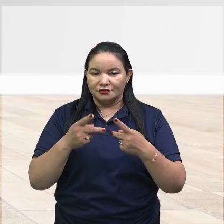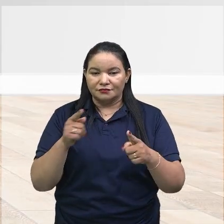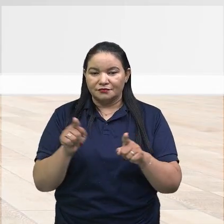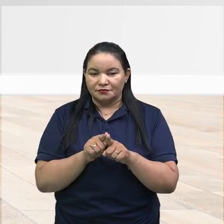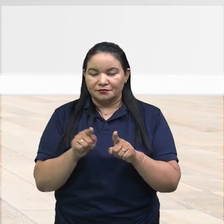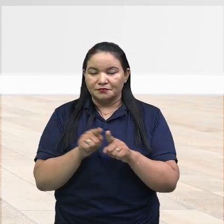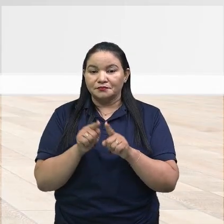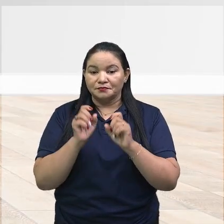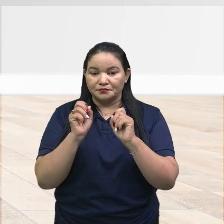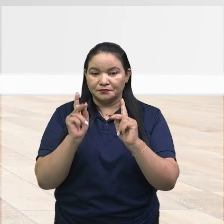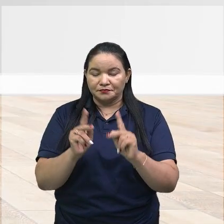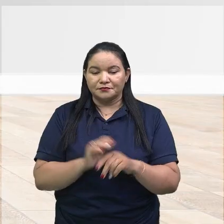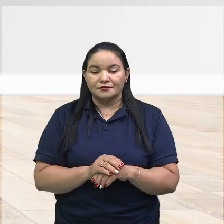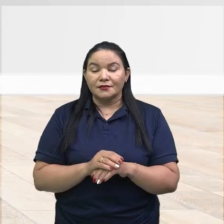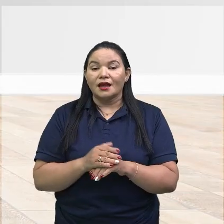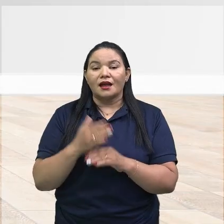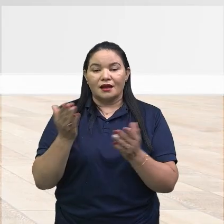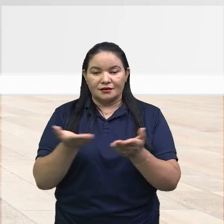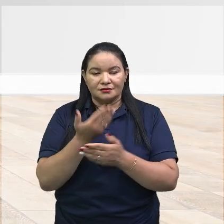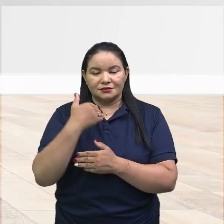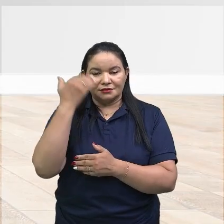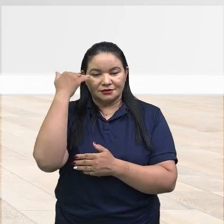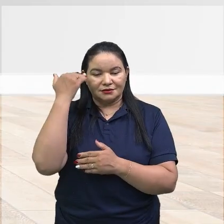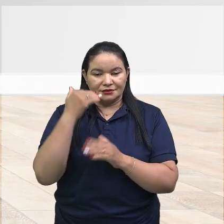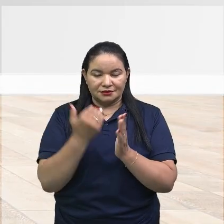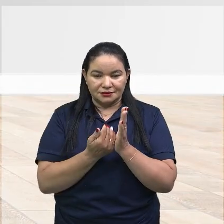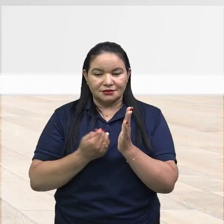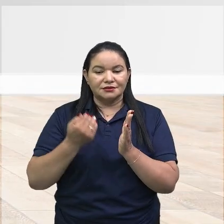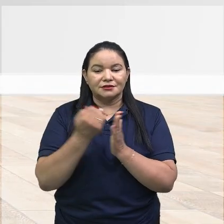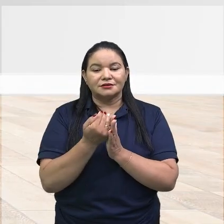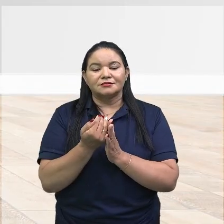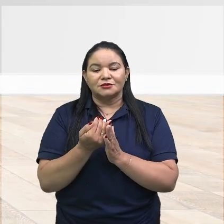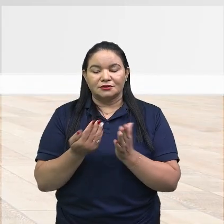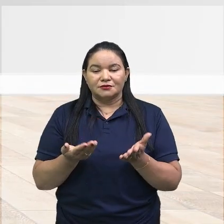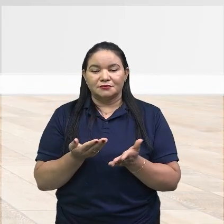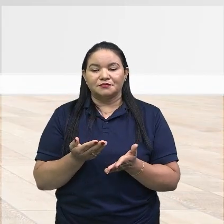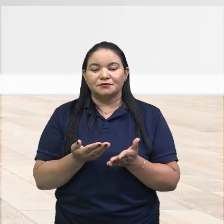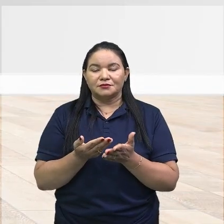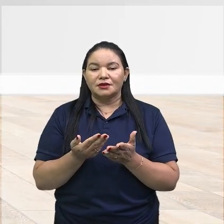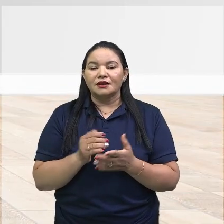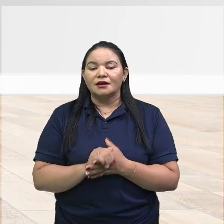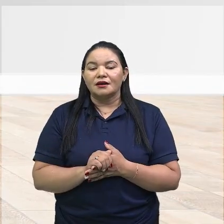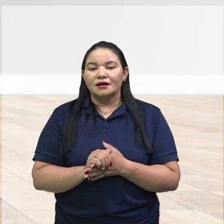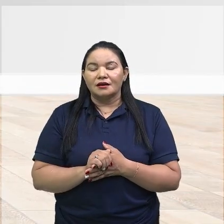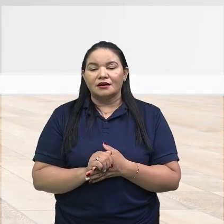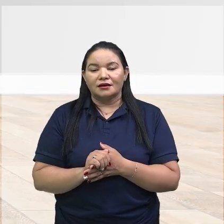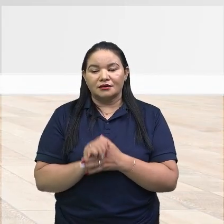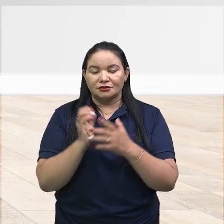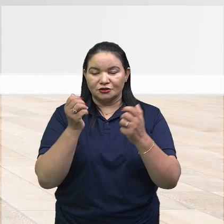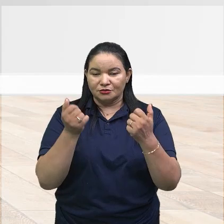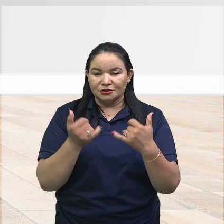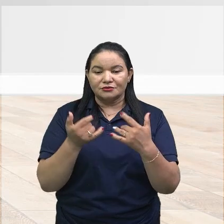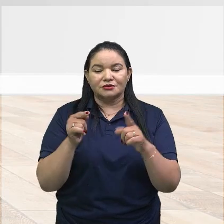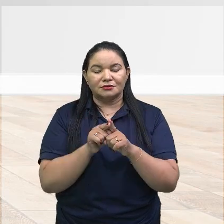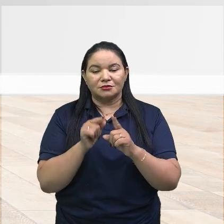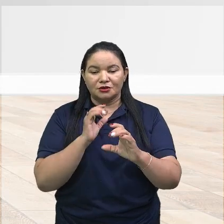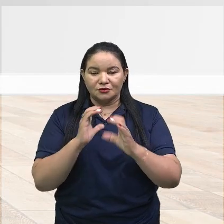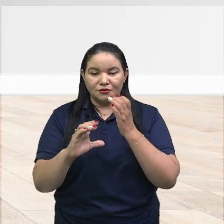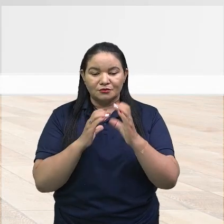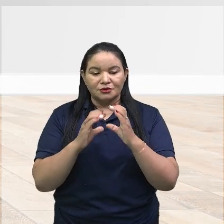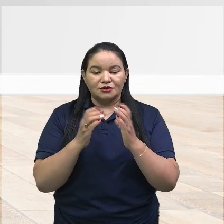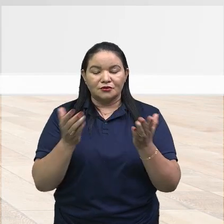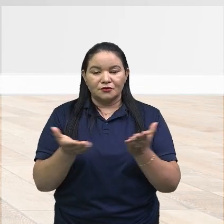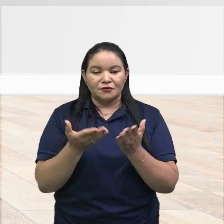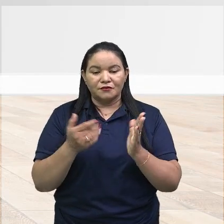para compreendermos melhor o que é tudo que nós falamos, né, da nossa comunicação, a gente vai